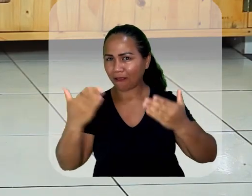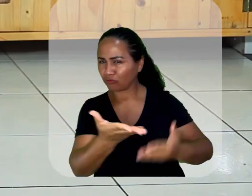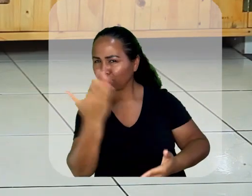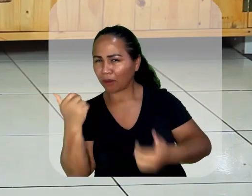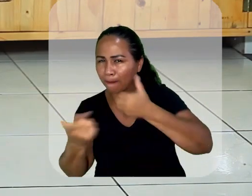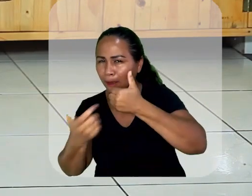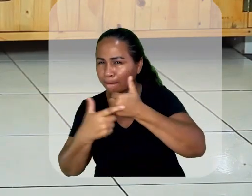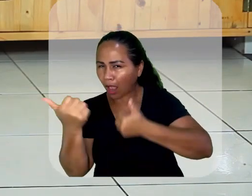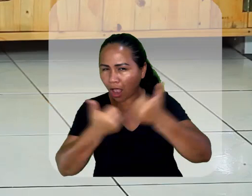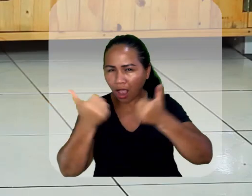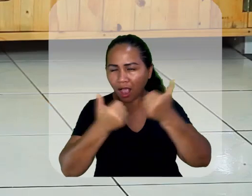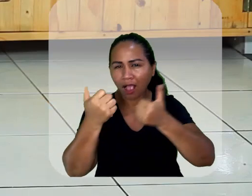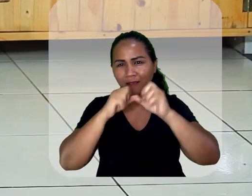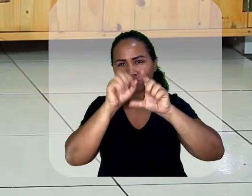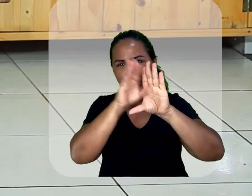redes sociais.